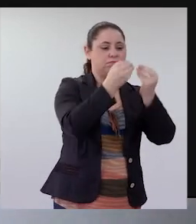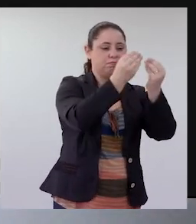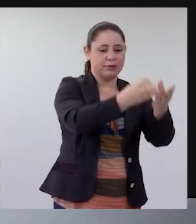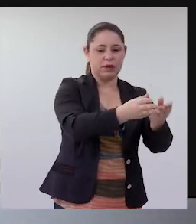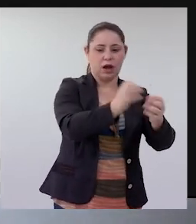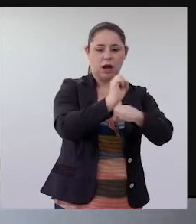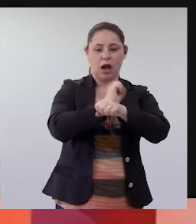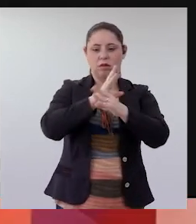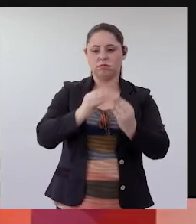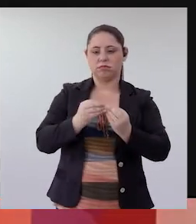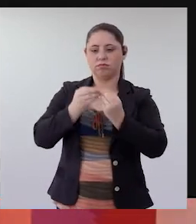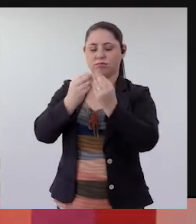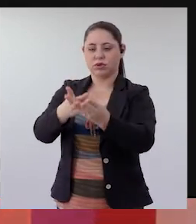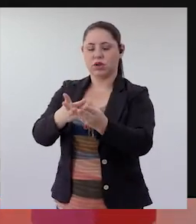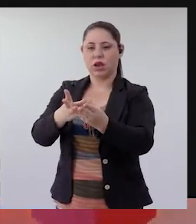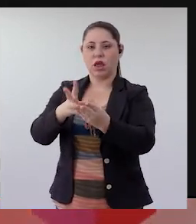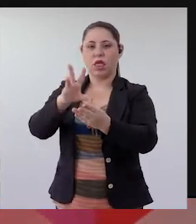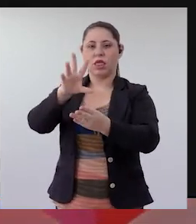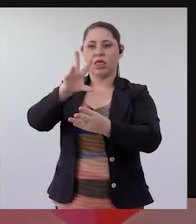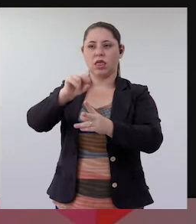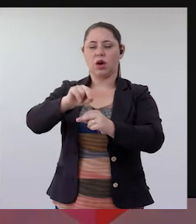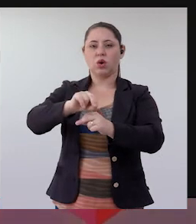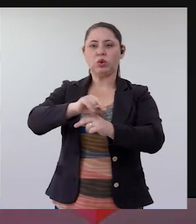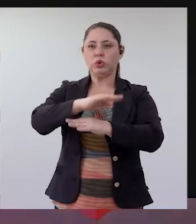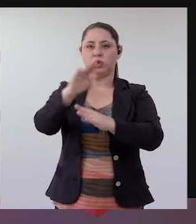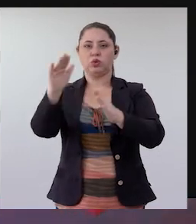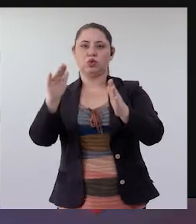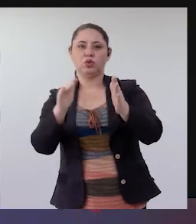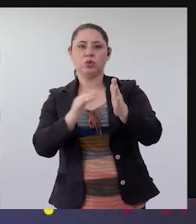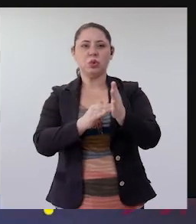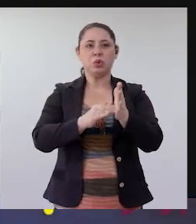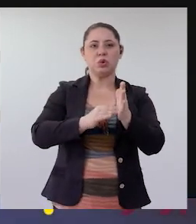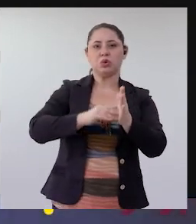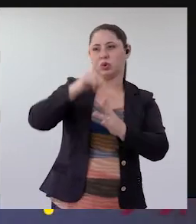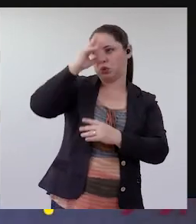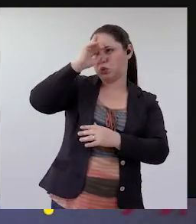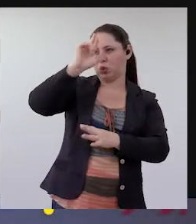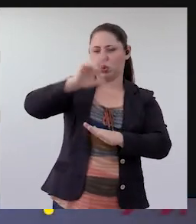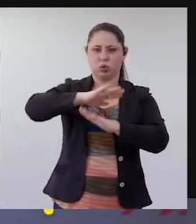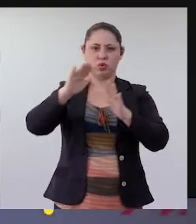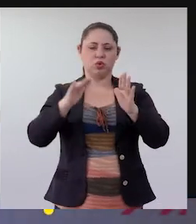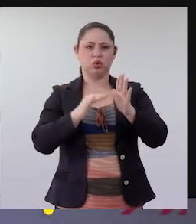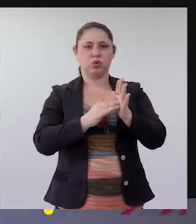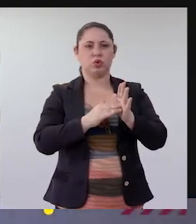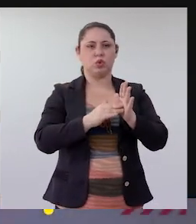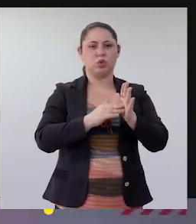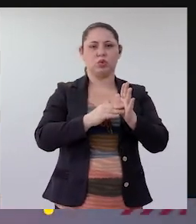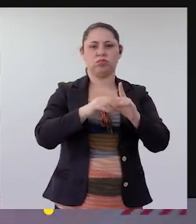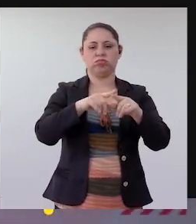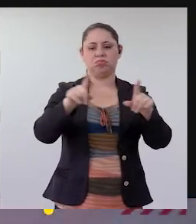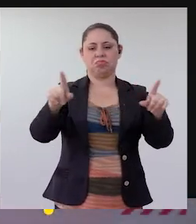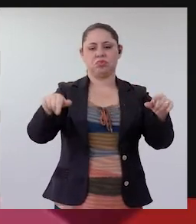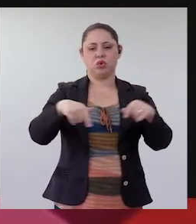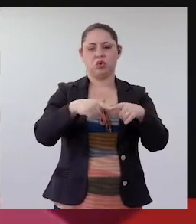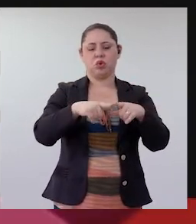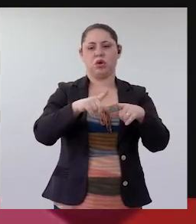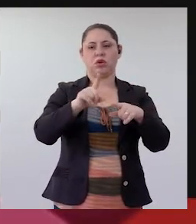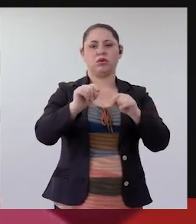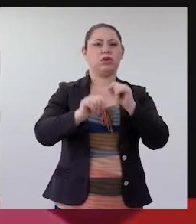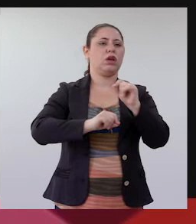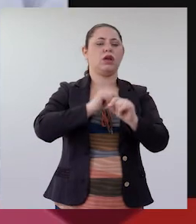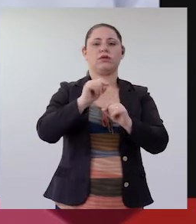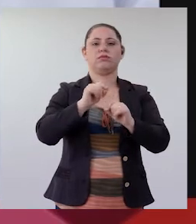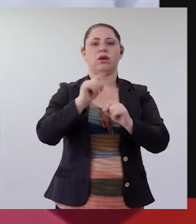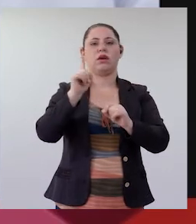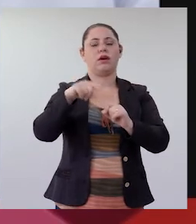relação, e não deixar todos os herdeiros em condomínio, dono de tudo. O condomínio geralmente é